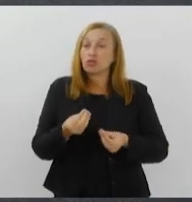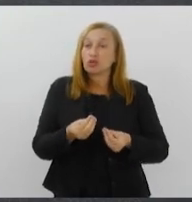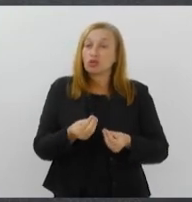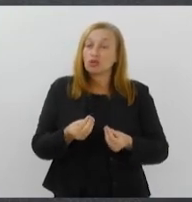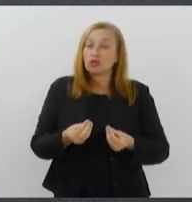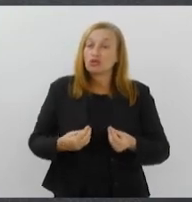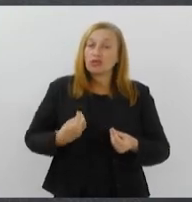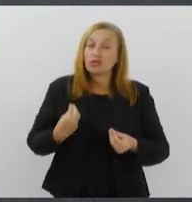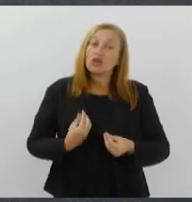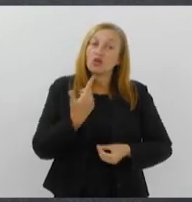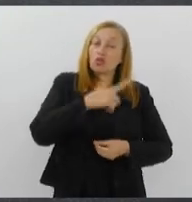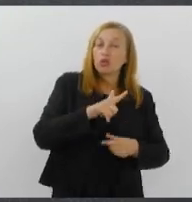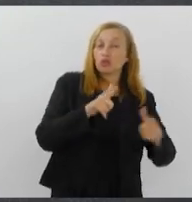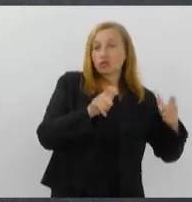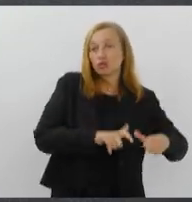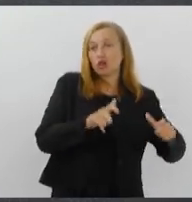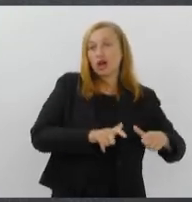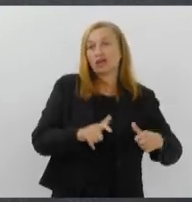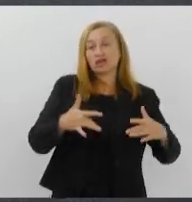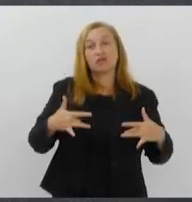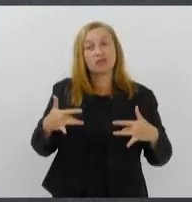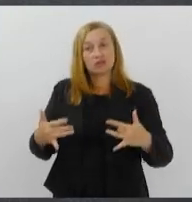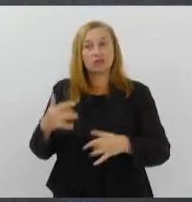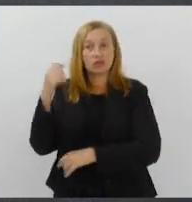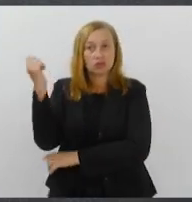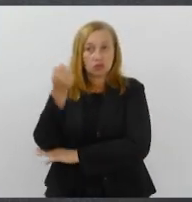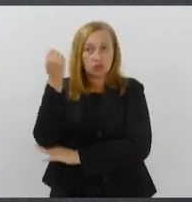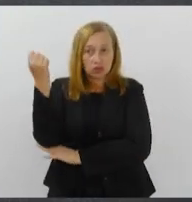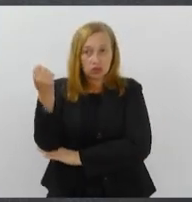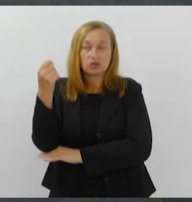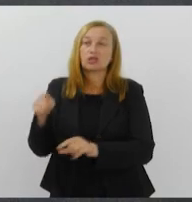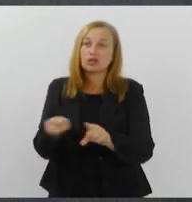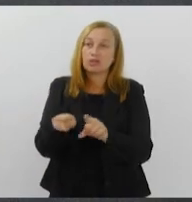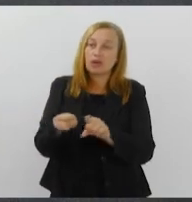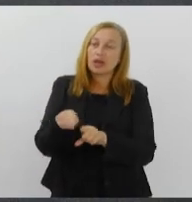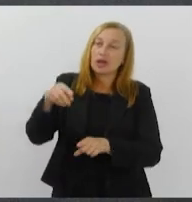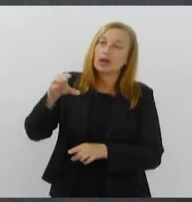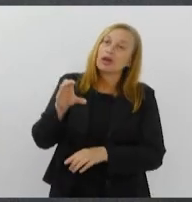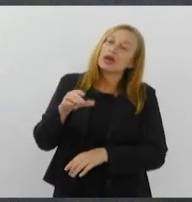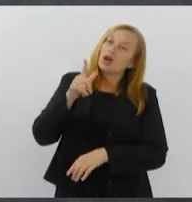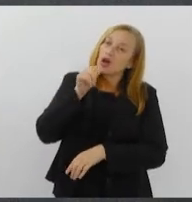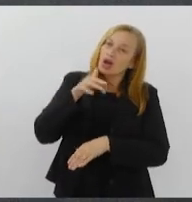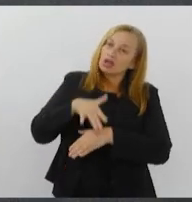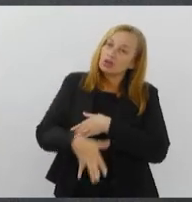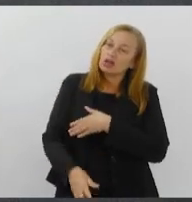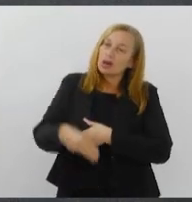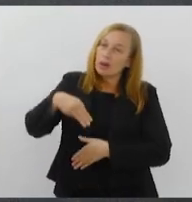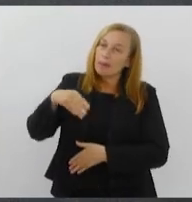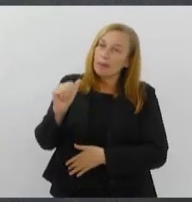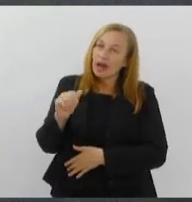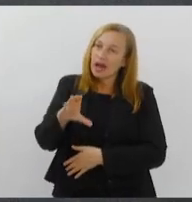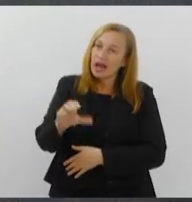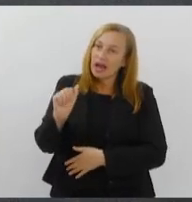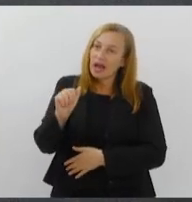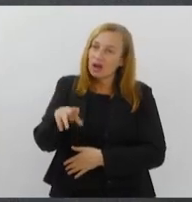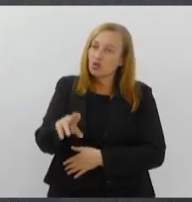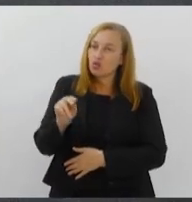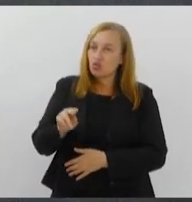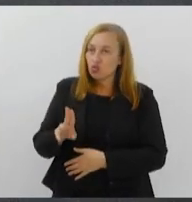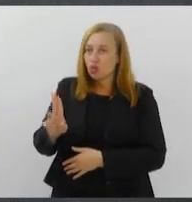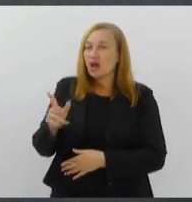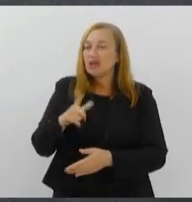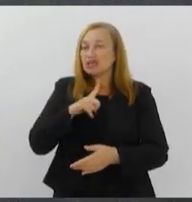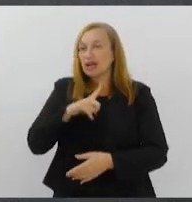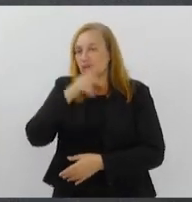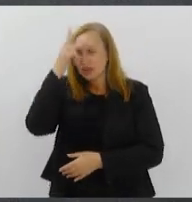Rio Grande do Sul, com Cachoeira de Macacu, mas vamos prevenir, prevenir. Tem gente que até hoje não acredita